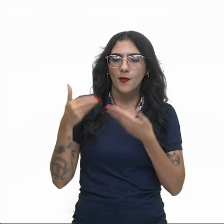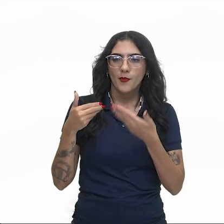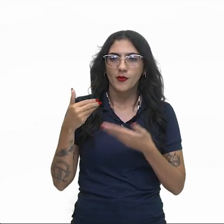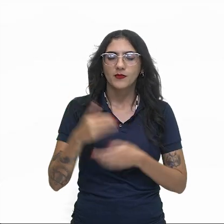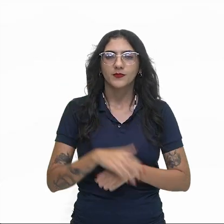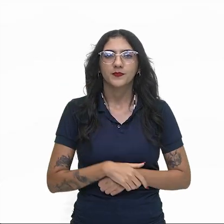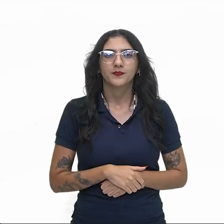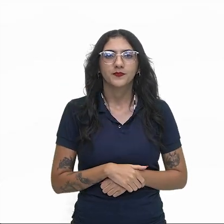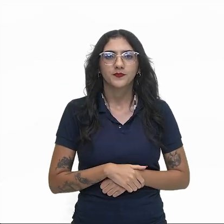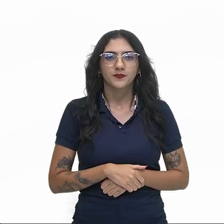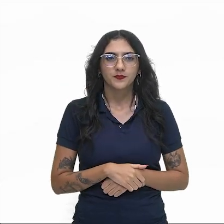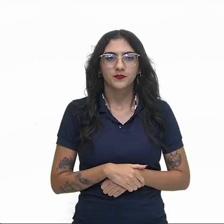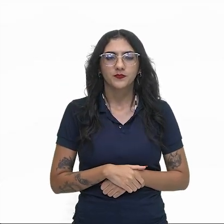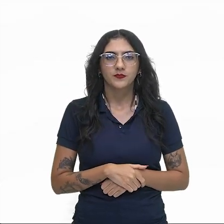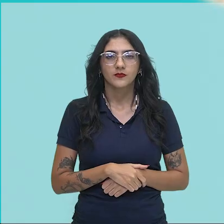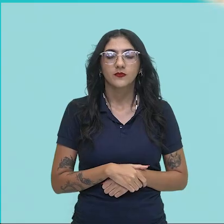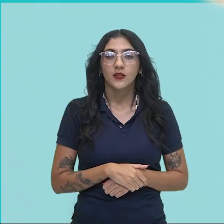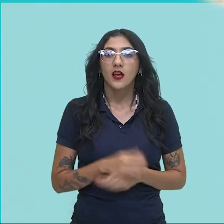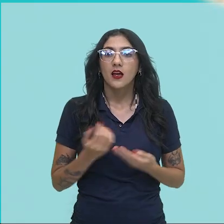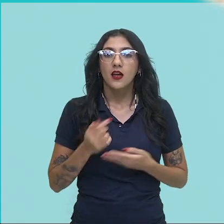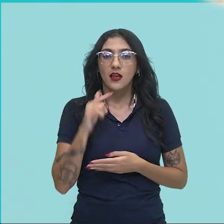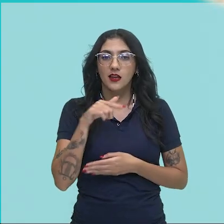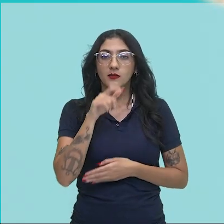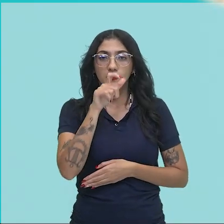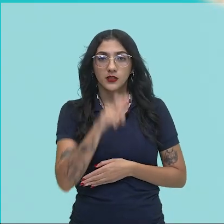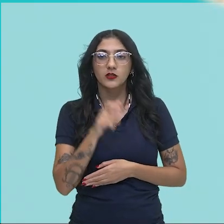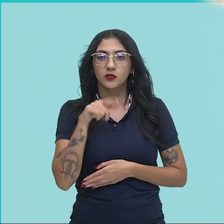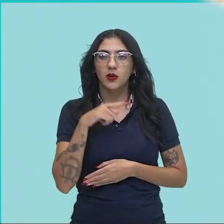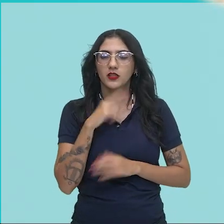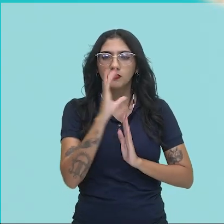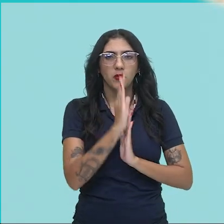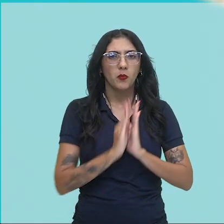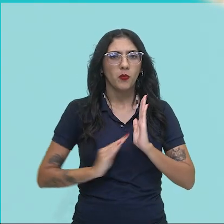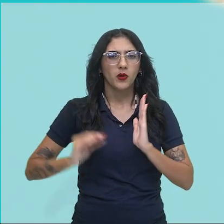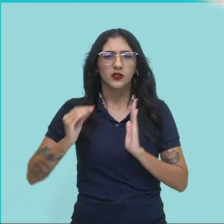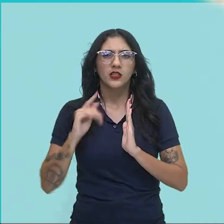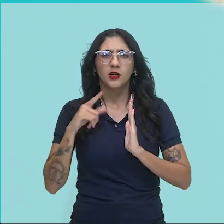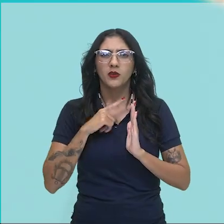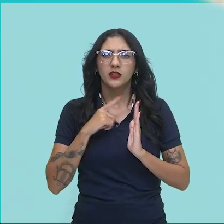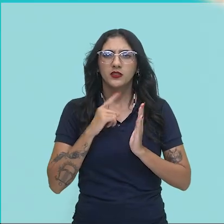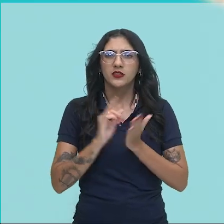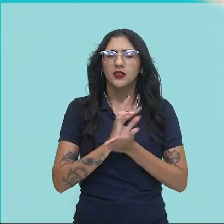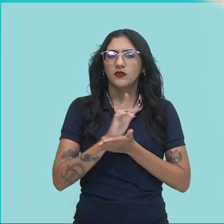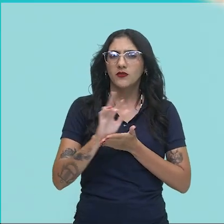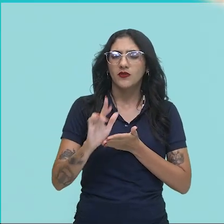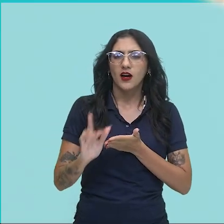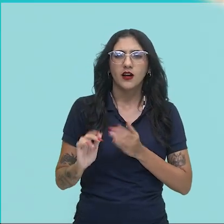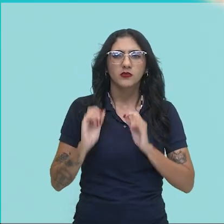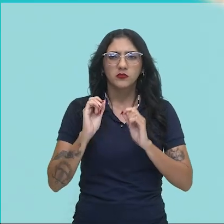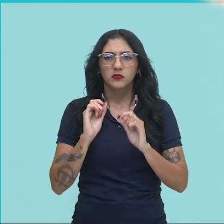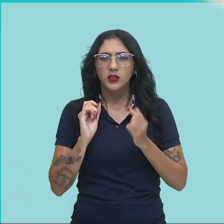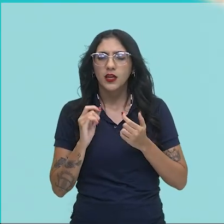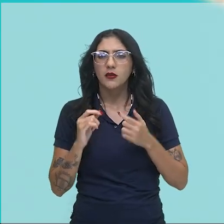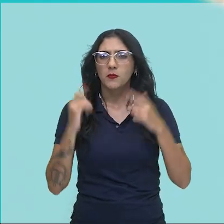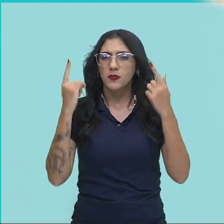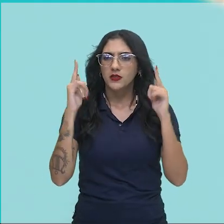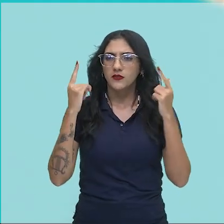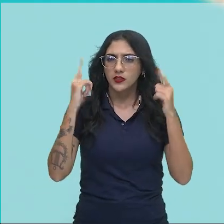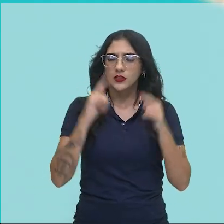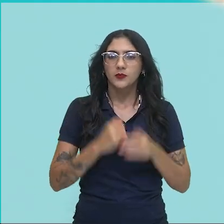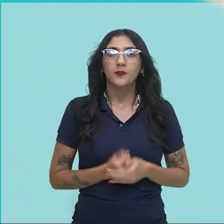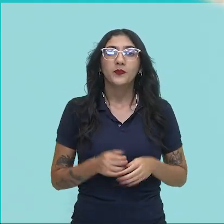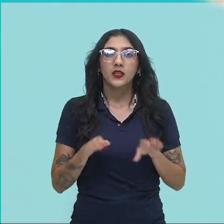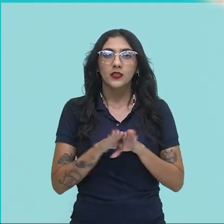Martin Luther King foi a figura desta luta, ele realizava boicotes. Ele foi da